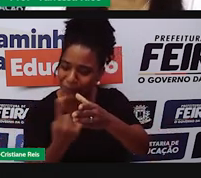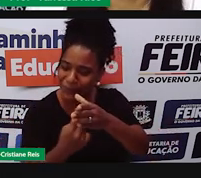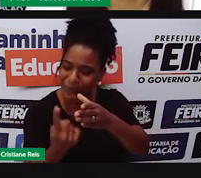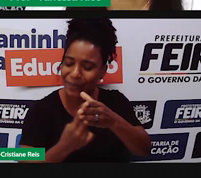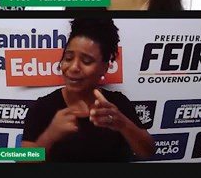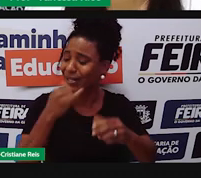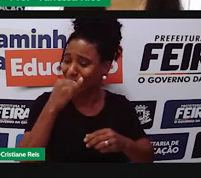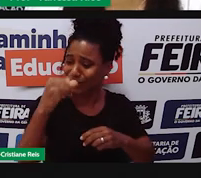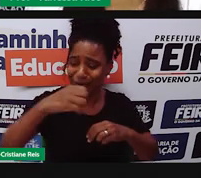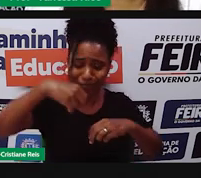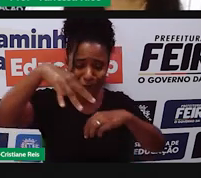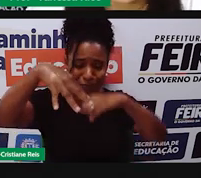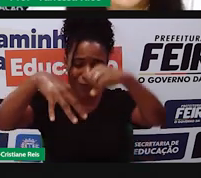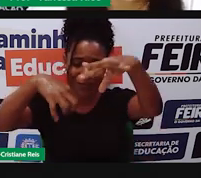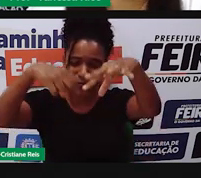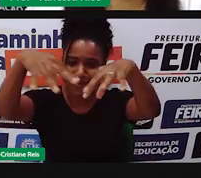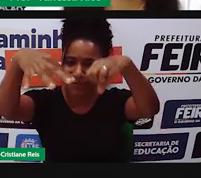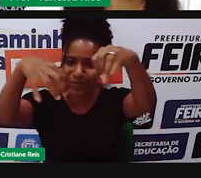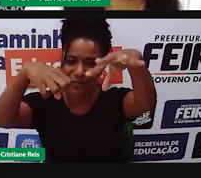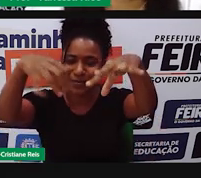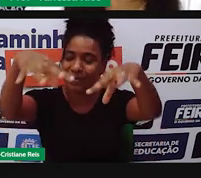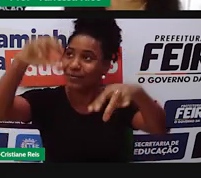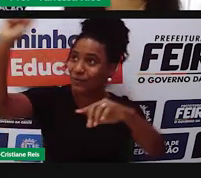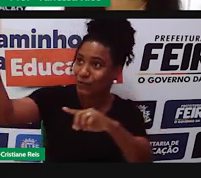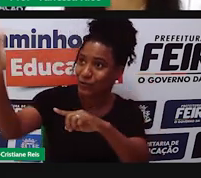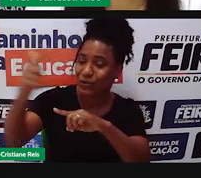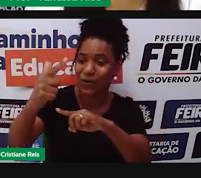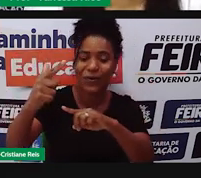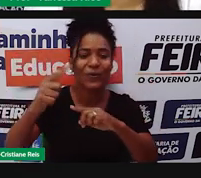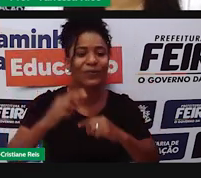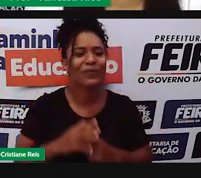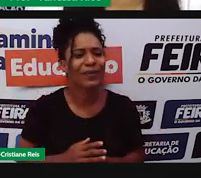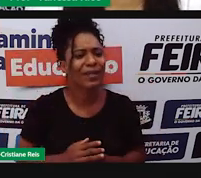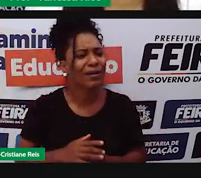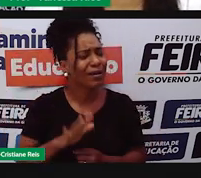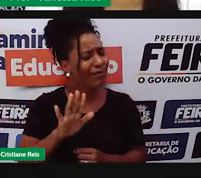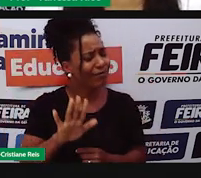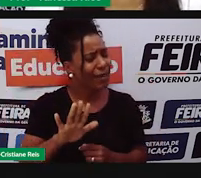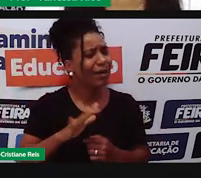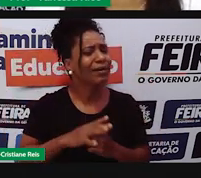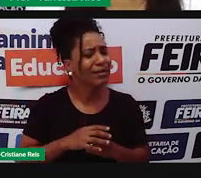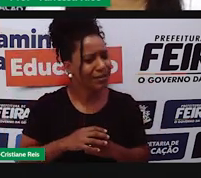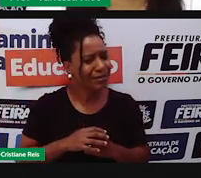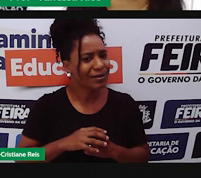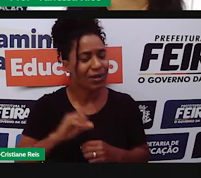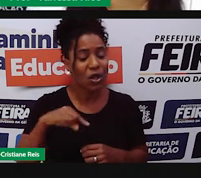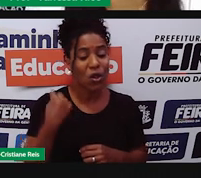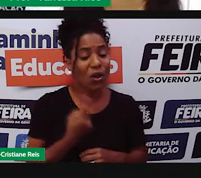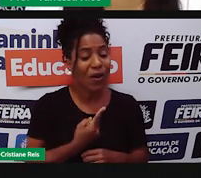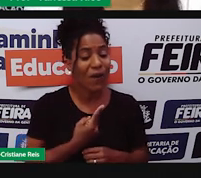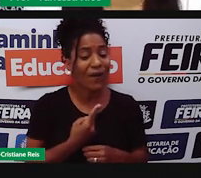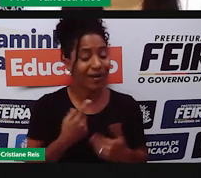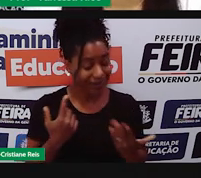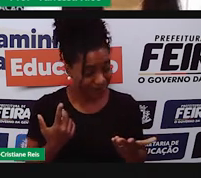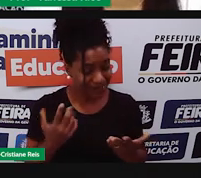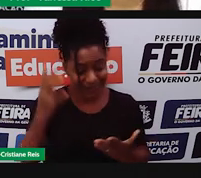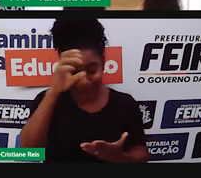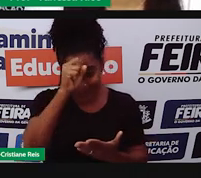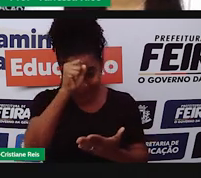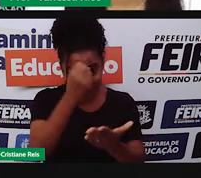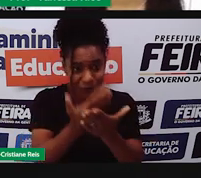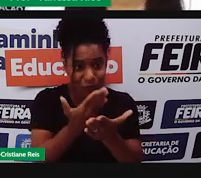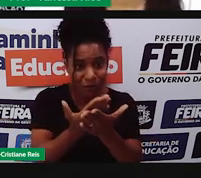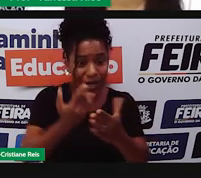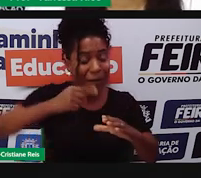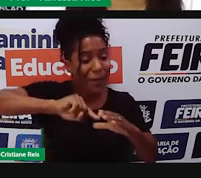fala aí da energia solar. Mas aí a gente vai agora se aprofundar, né, estudar com